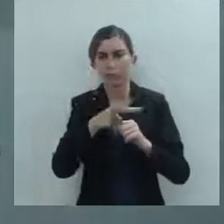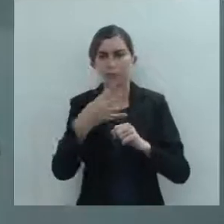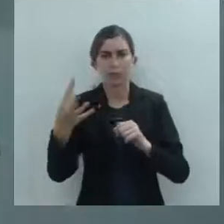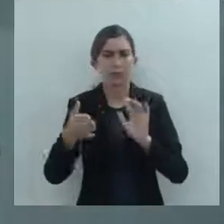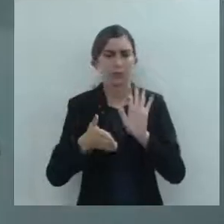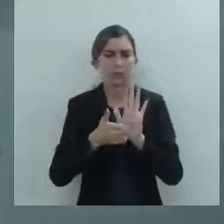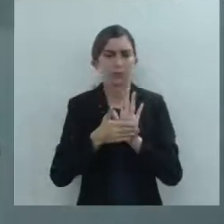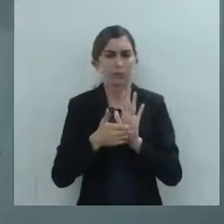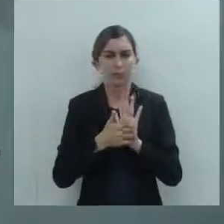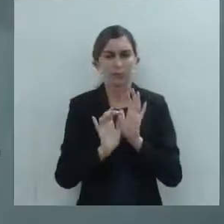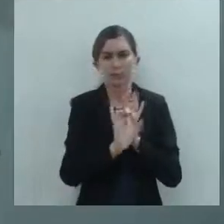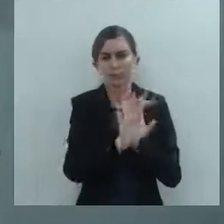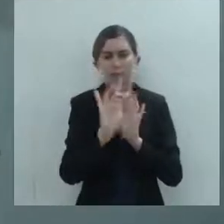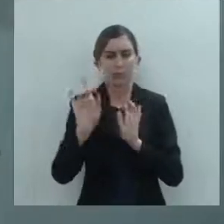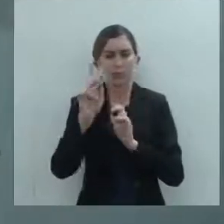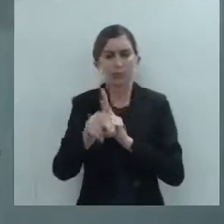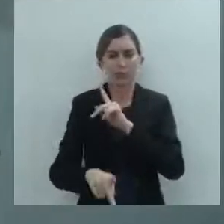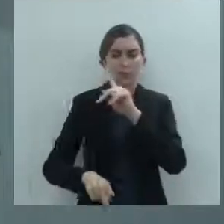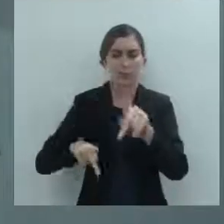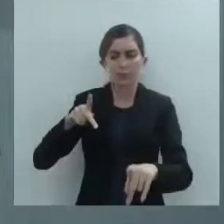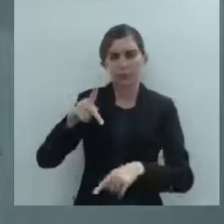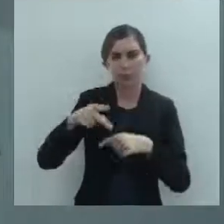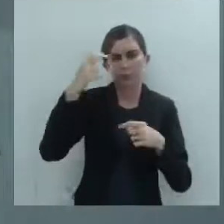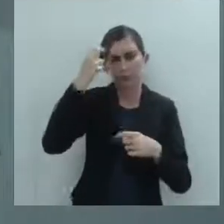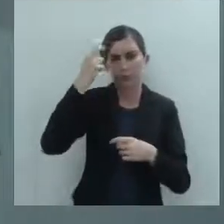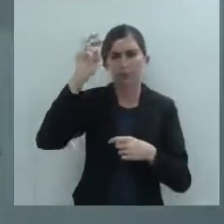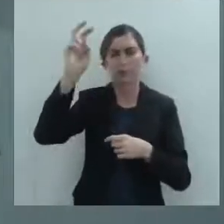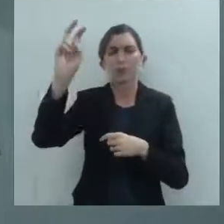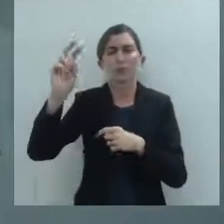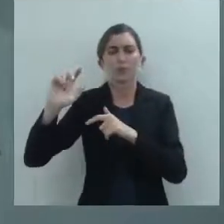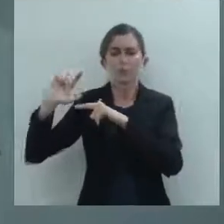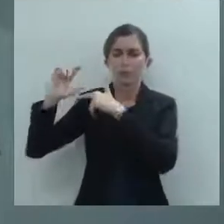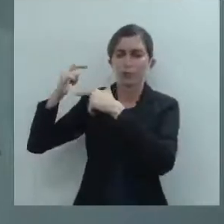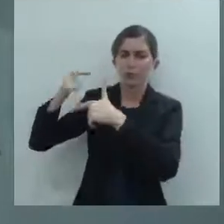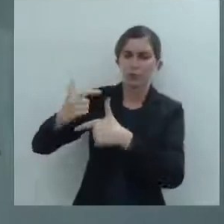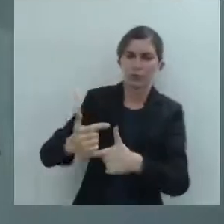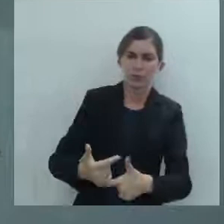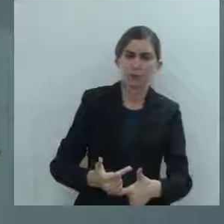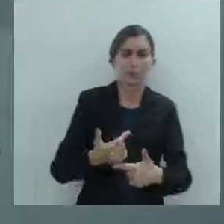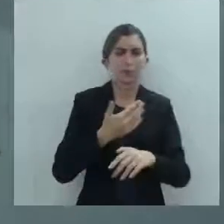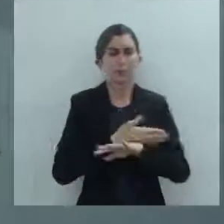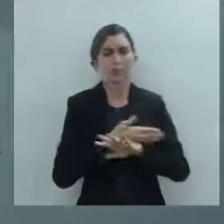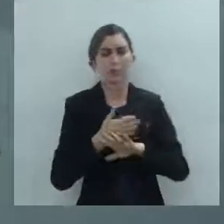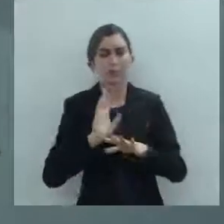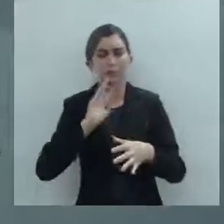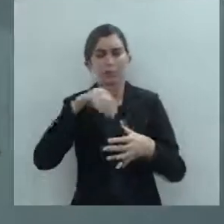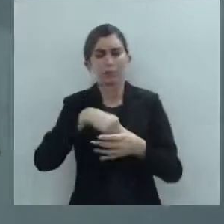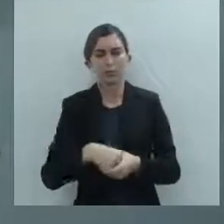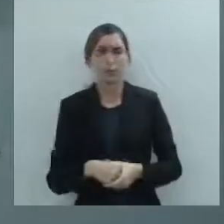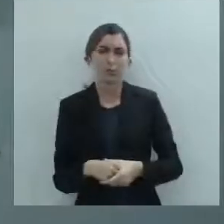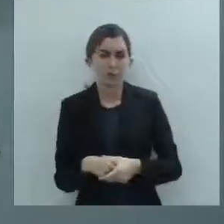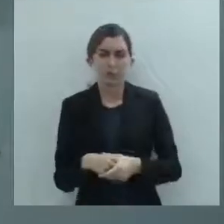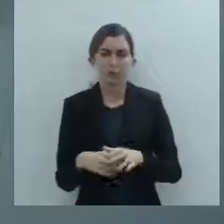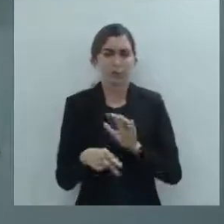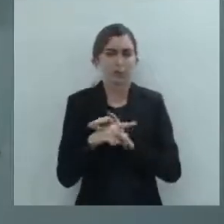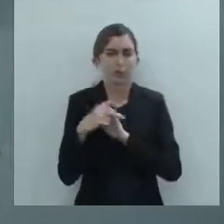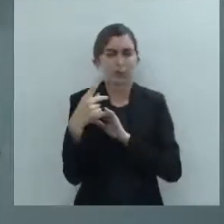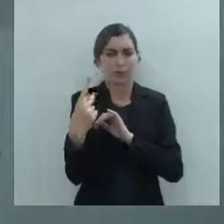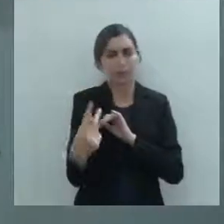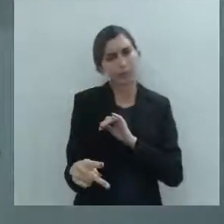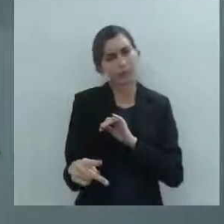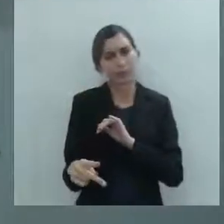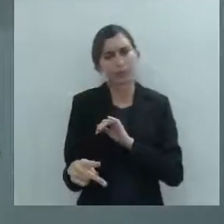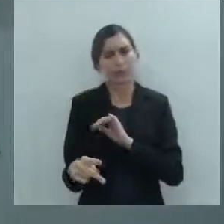cada povo e cada cultura celebra suas tradições e costume dentro de um calendário próprio